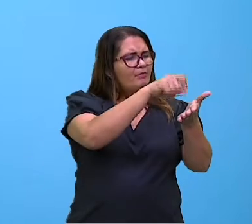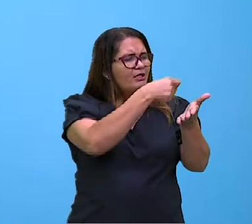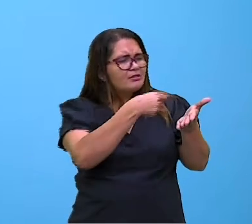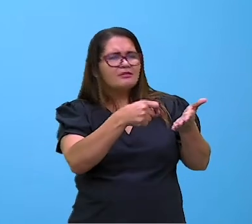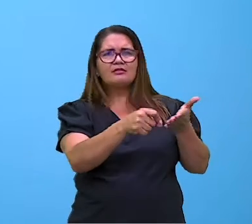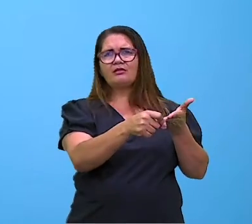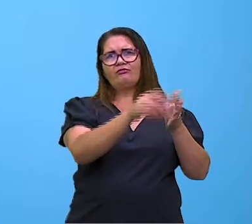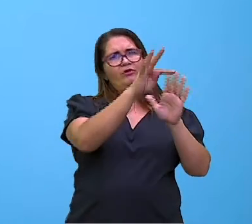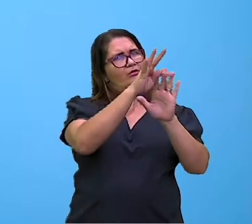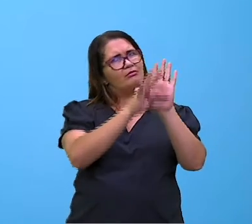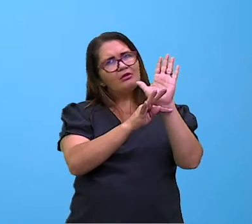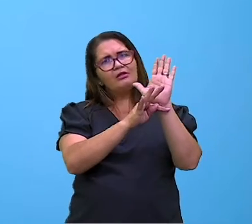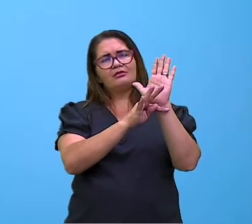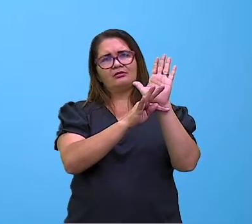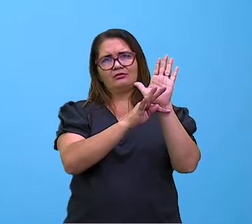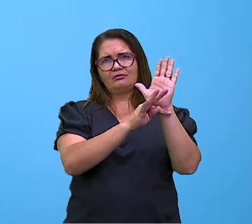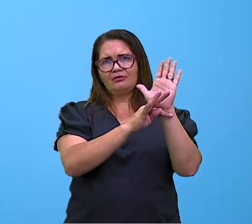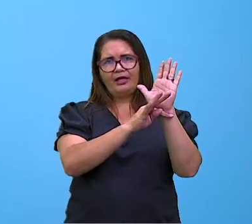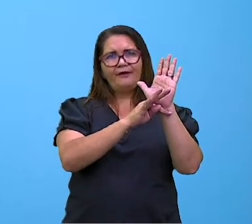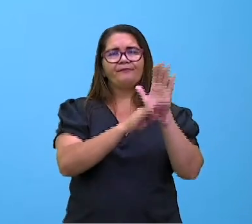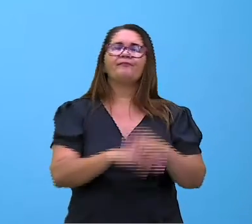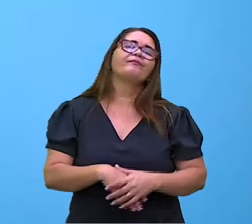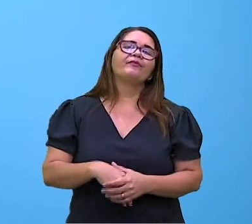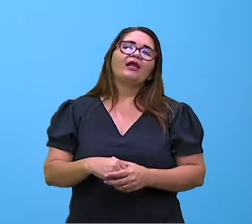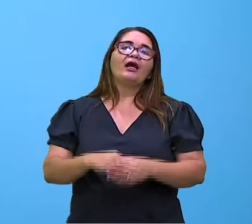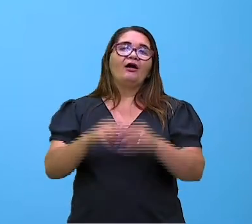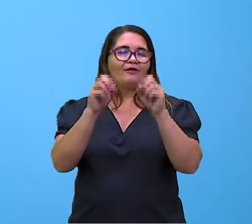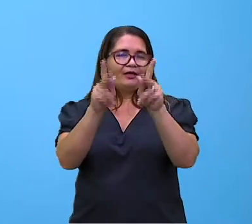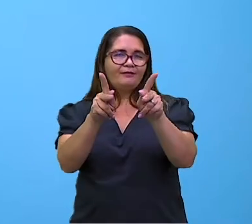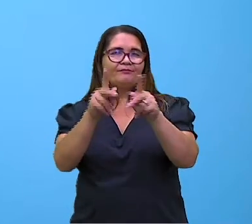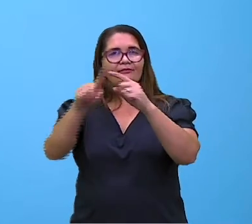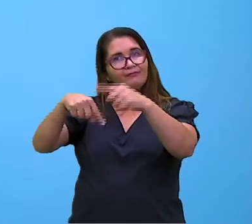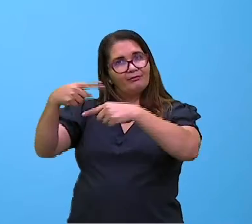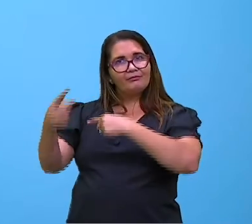Portuguese to explain it. Ok? Vamos à próxima?